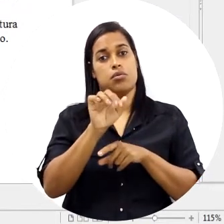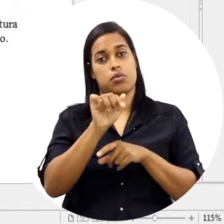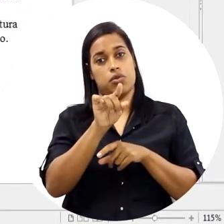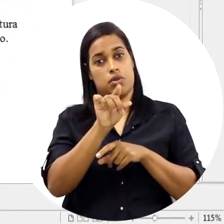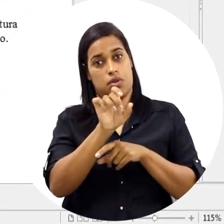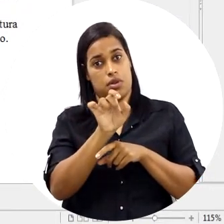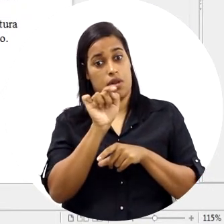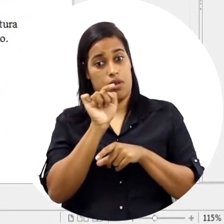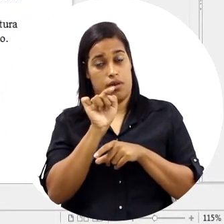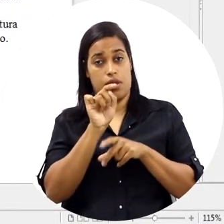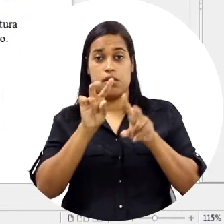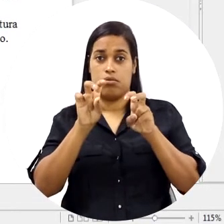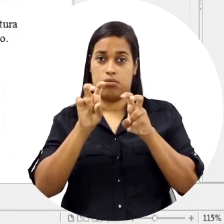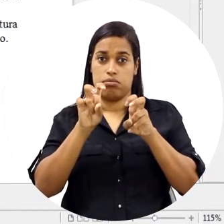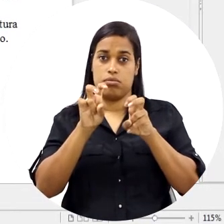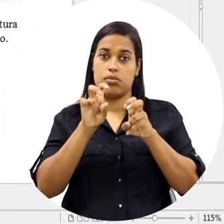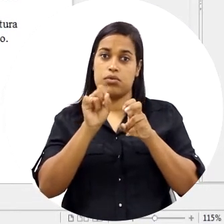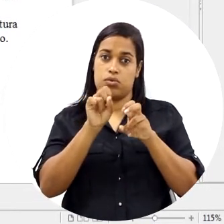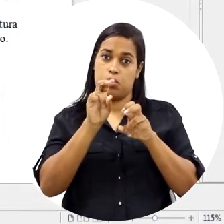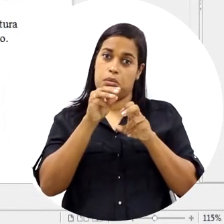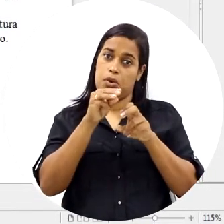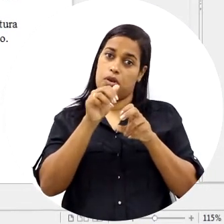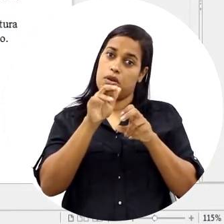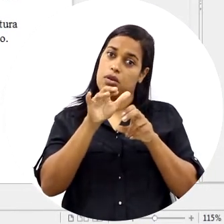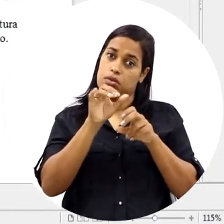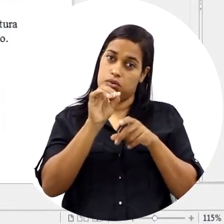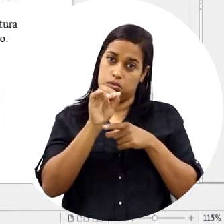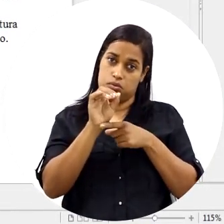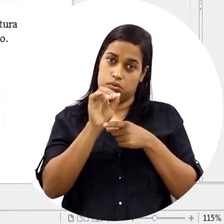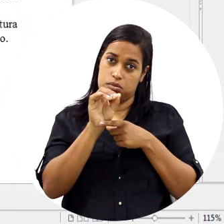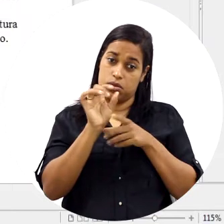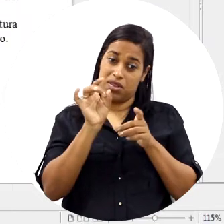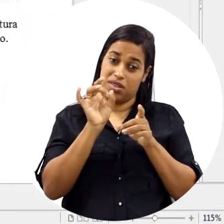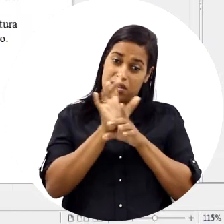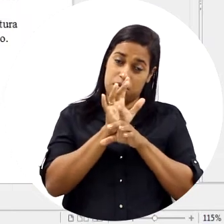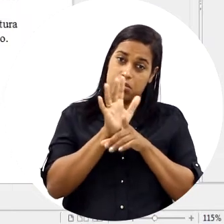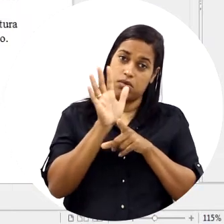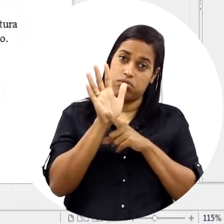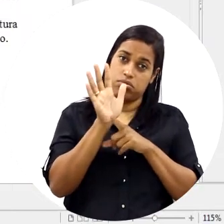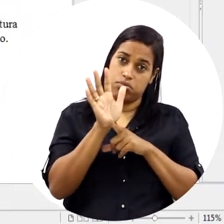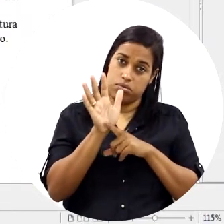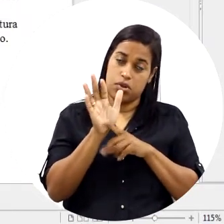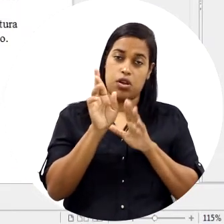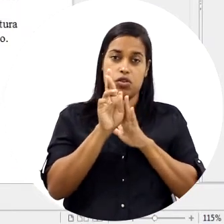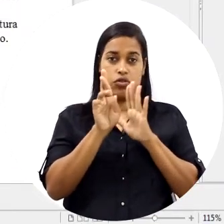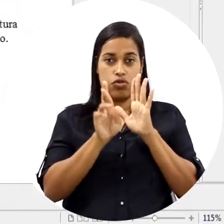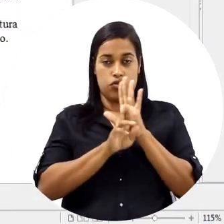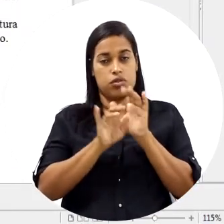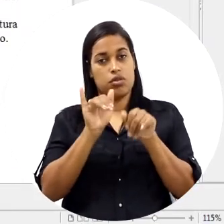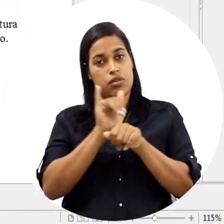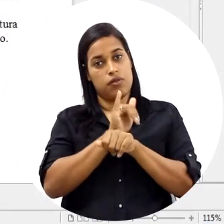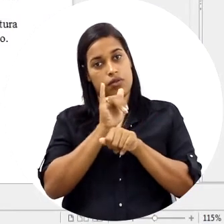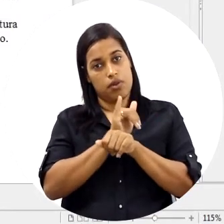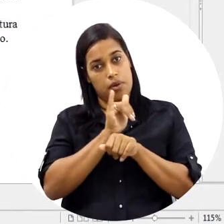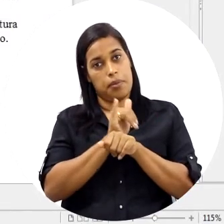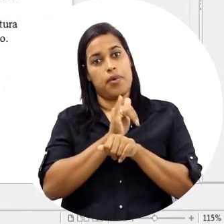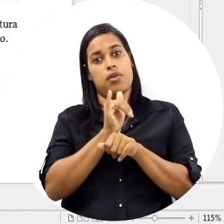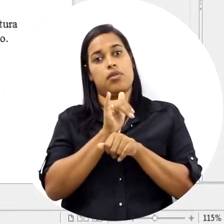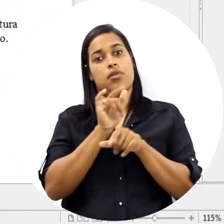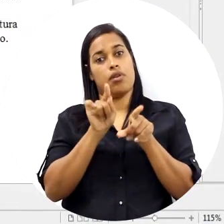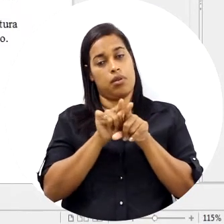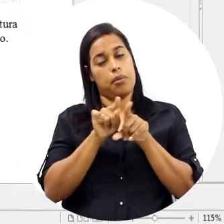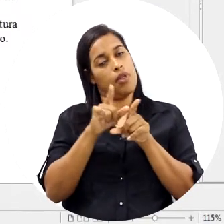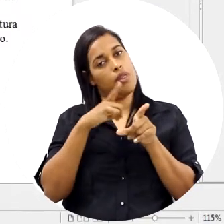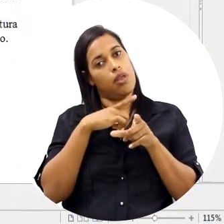esses tópicos vão fazer parte do sumário. E a partir de então, depois de indicado fazer esse registro na ferramenta, você tem como gerar automaticamente esse